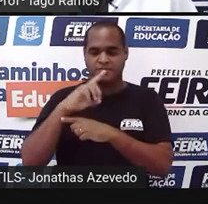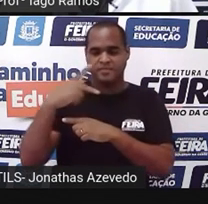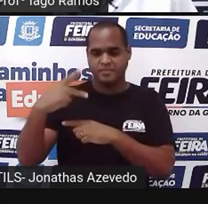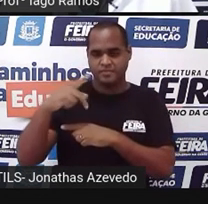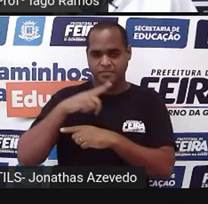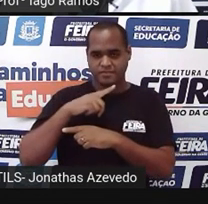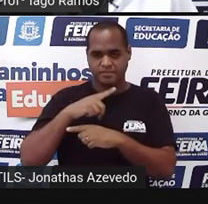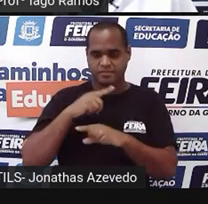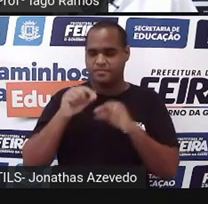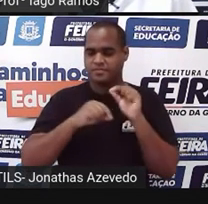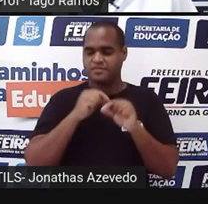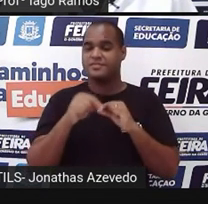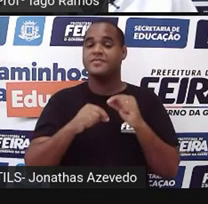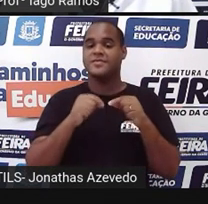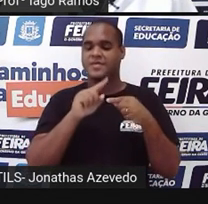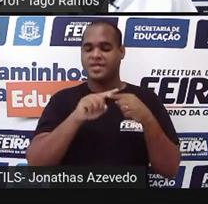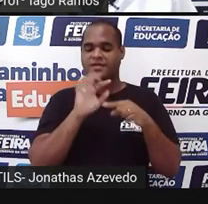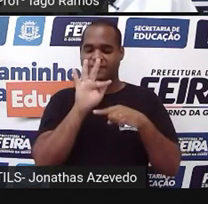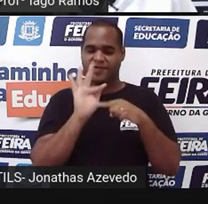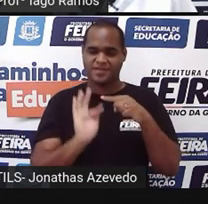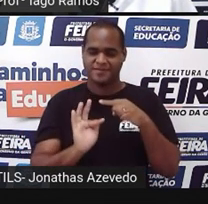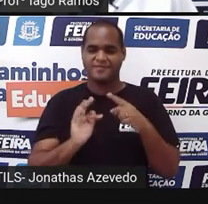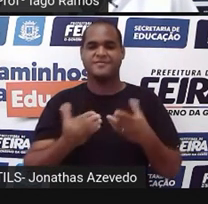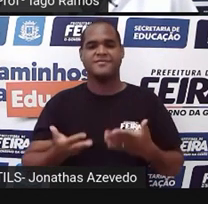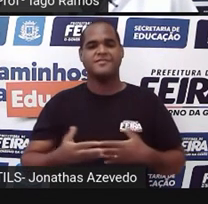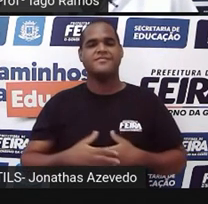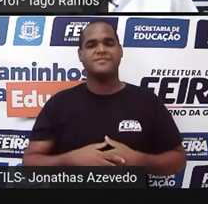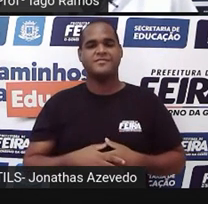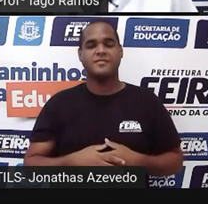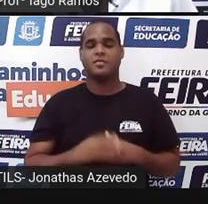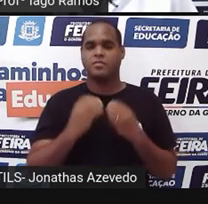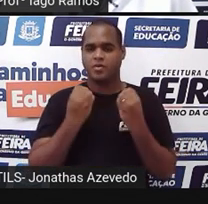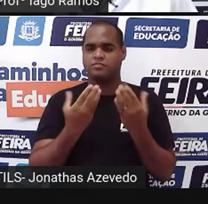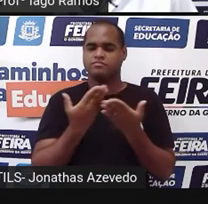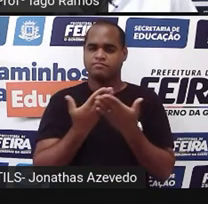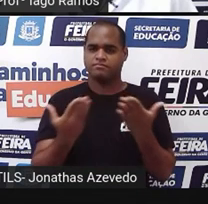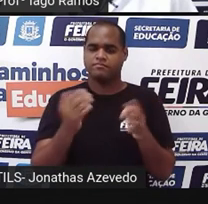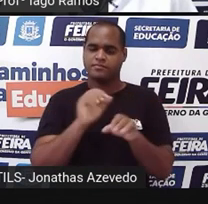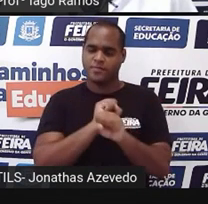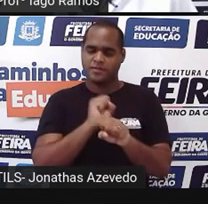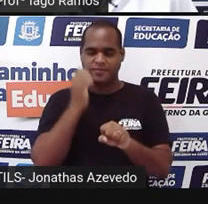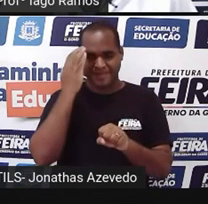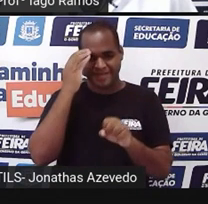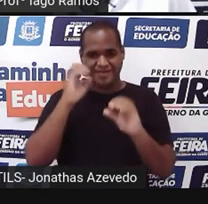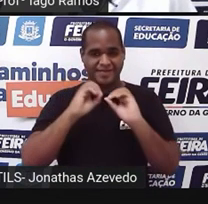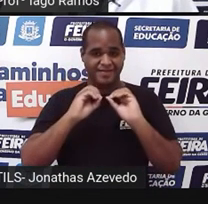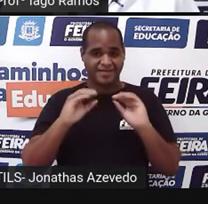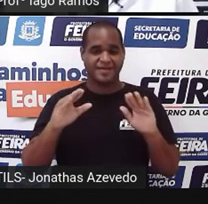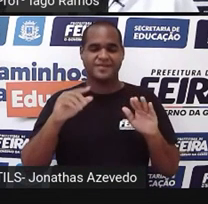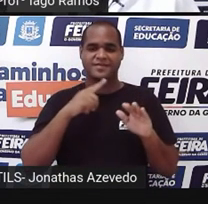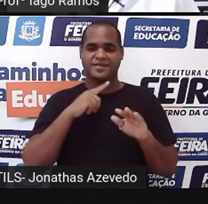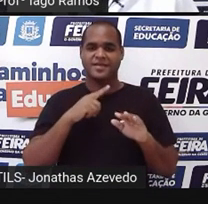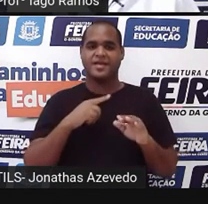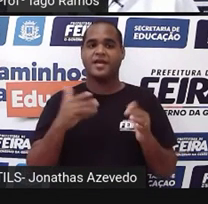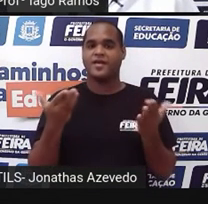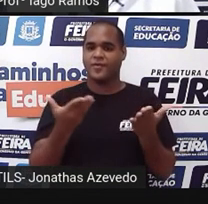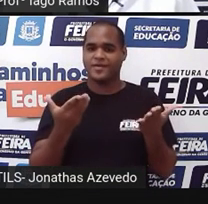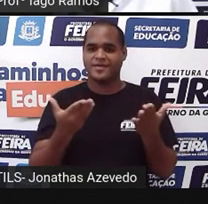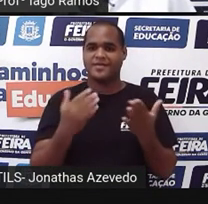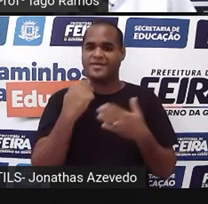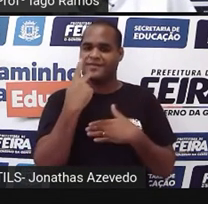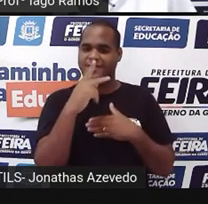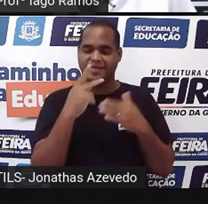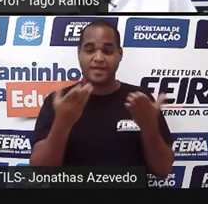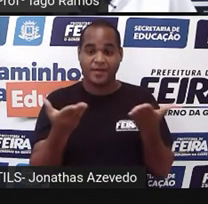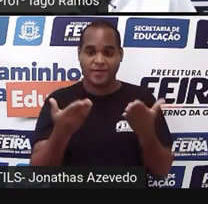dízimas periódicas dessas Tá bom eu espero que você tenha entendido tá vamos fazer